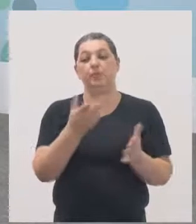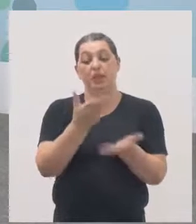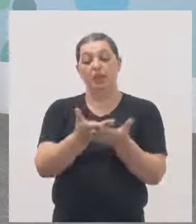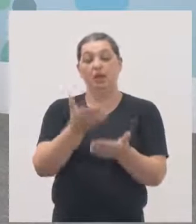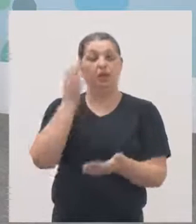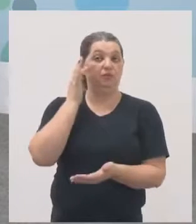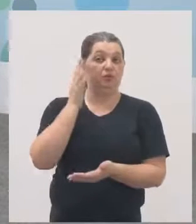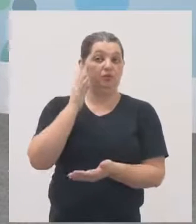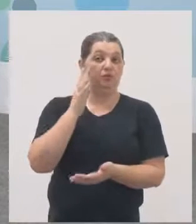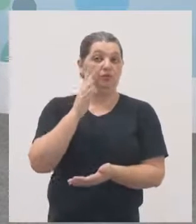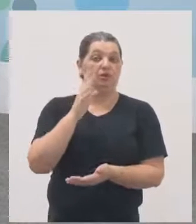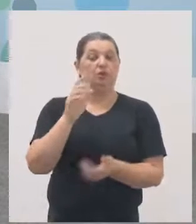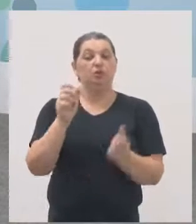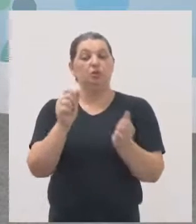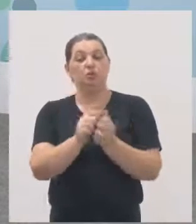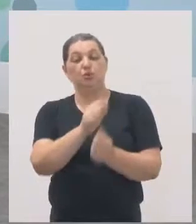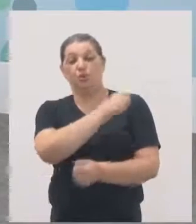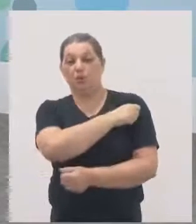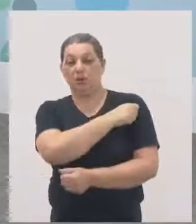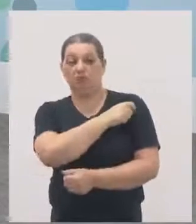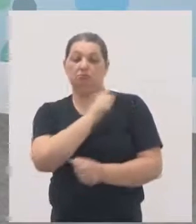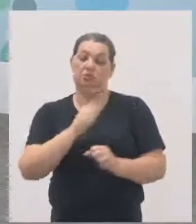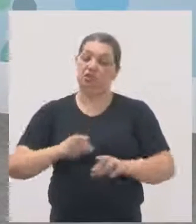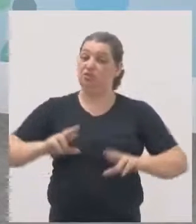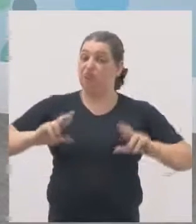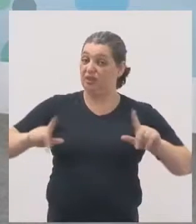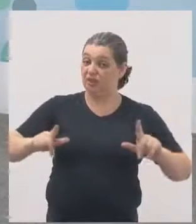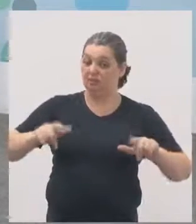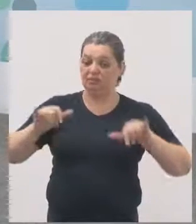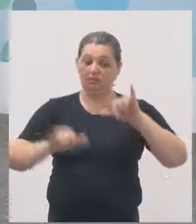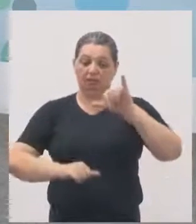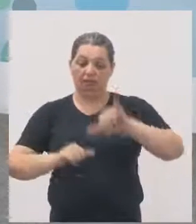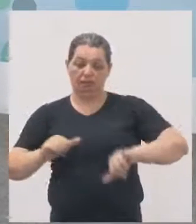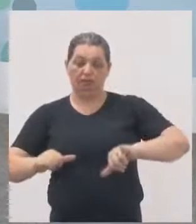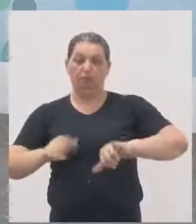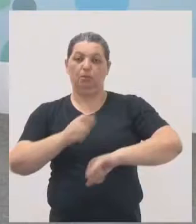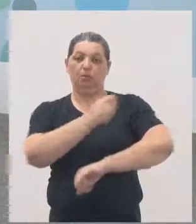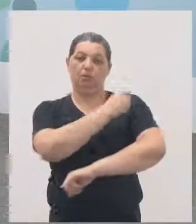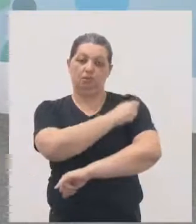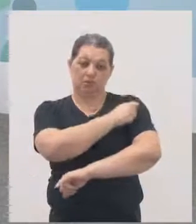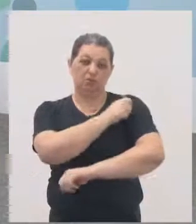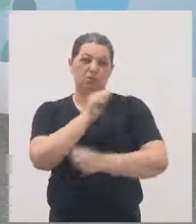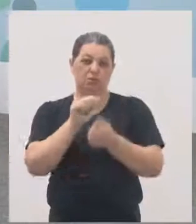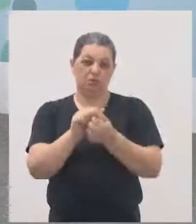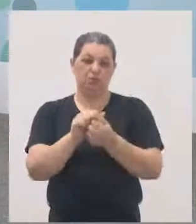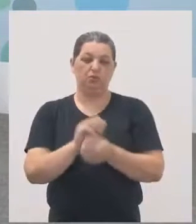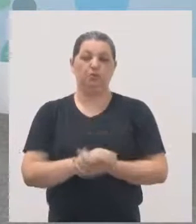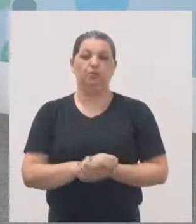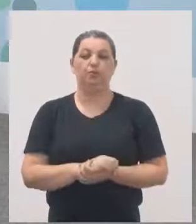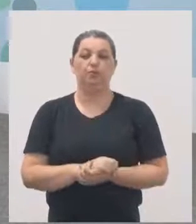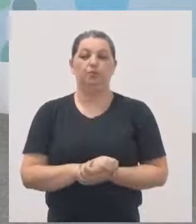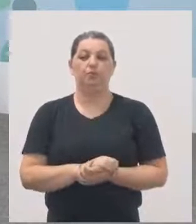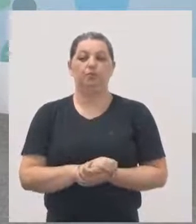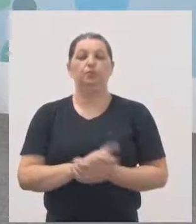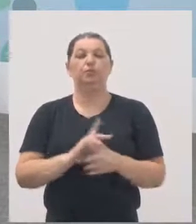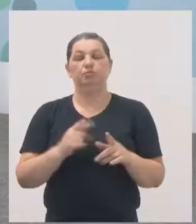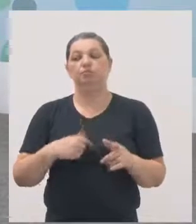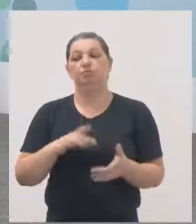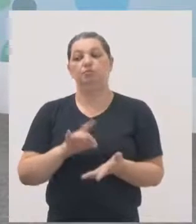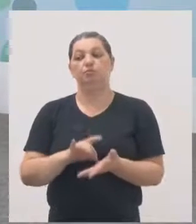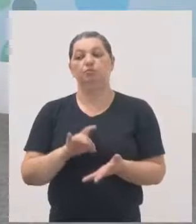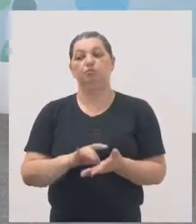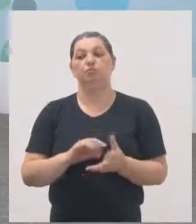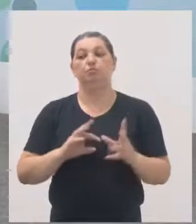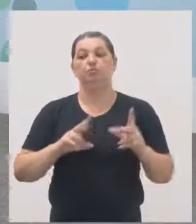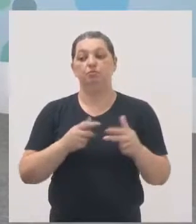com os seus alunos pode não ser a mesma que a minha de química com os meus alunos. Então, na verdade, gente... é aquilo